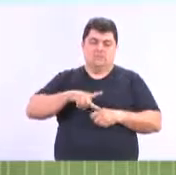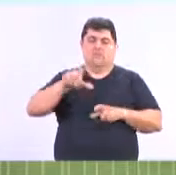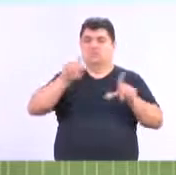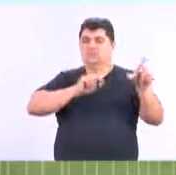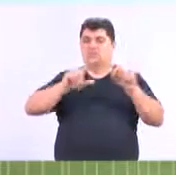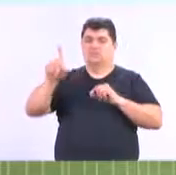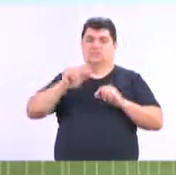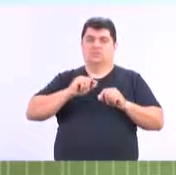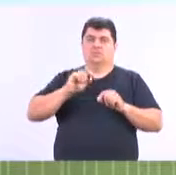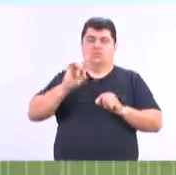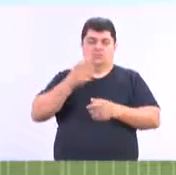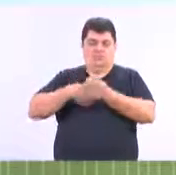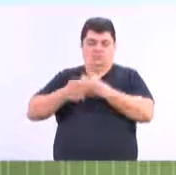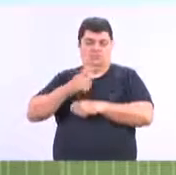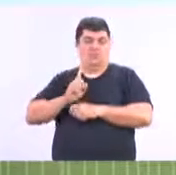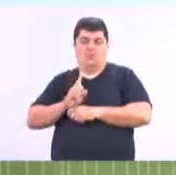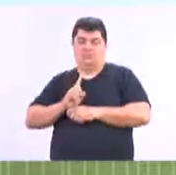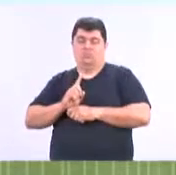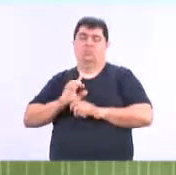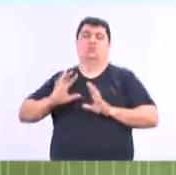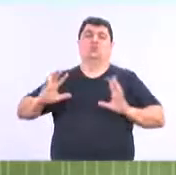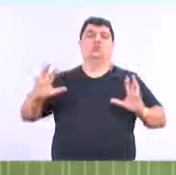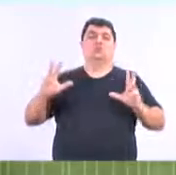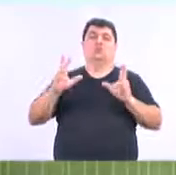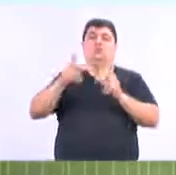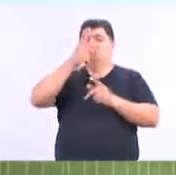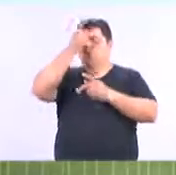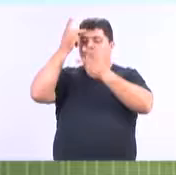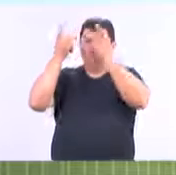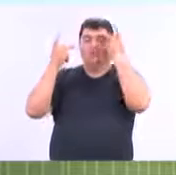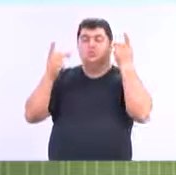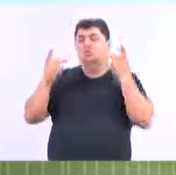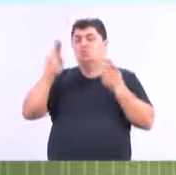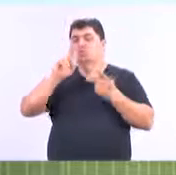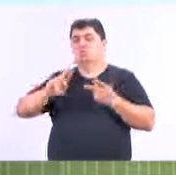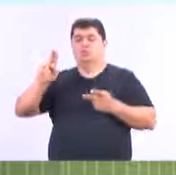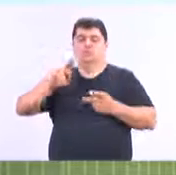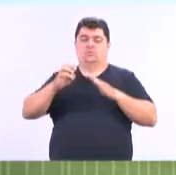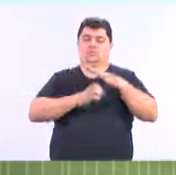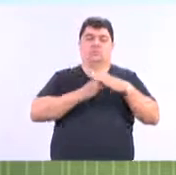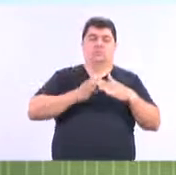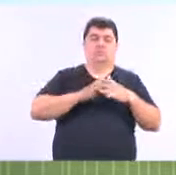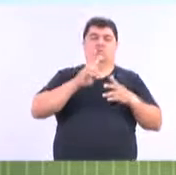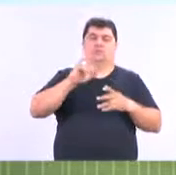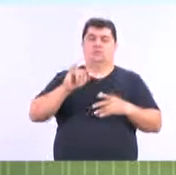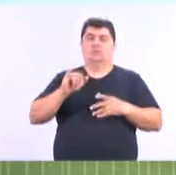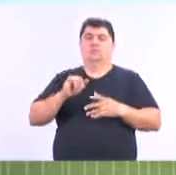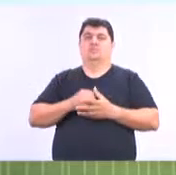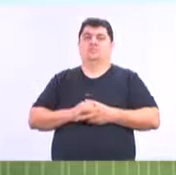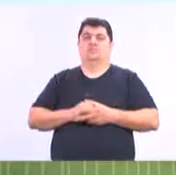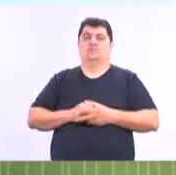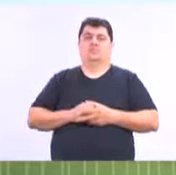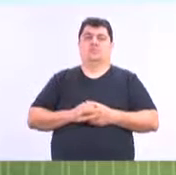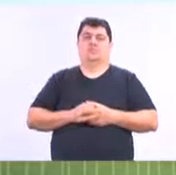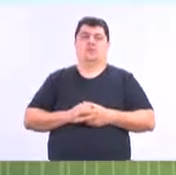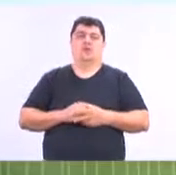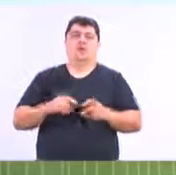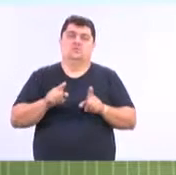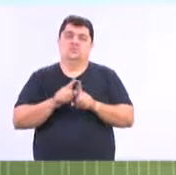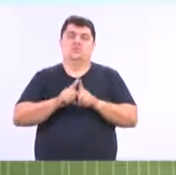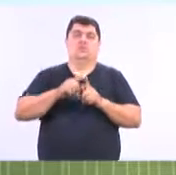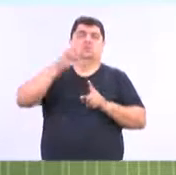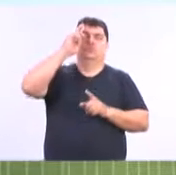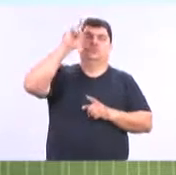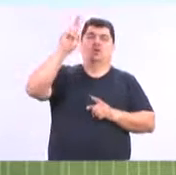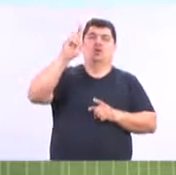não só o administrador da empresa, o administrador de fato, aquele constituído através do curso de bacharel em administração, mas também como aquele